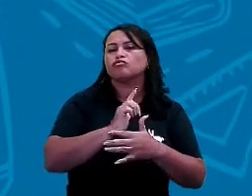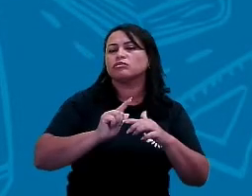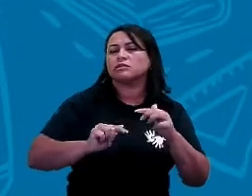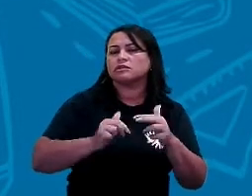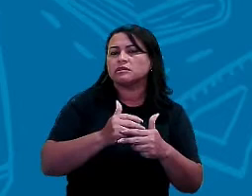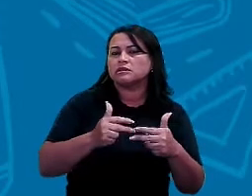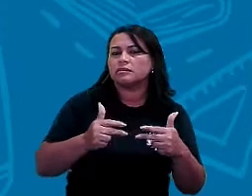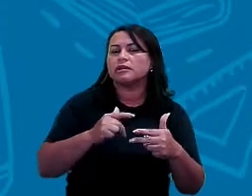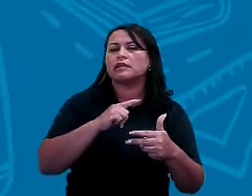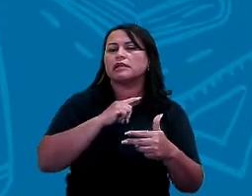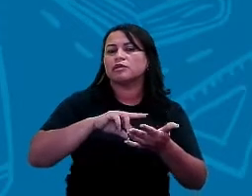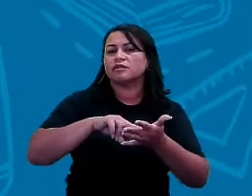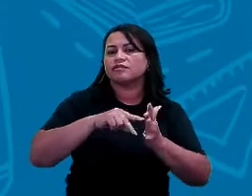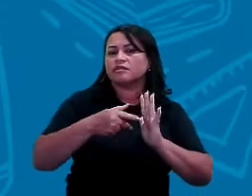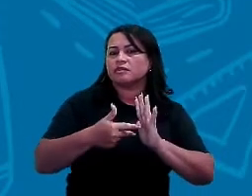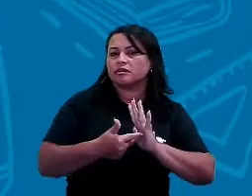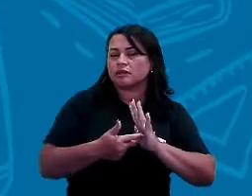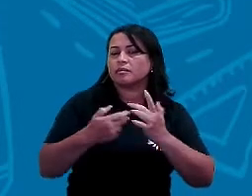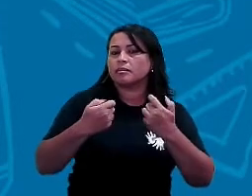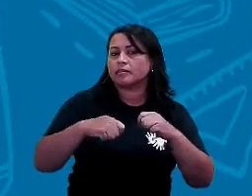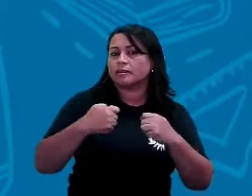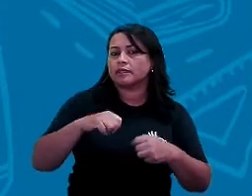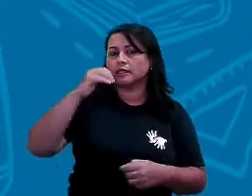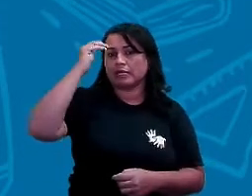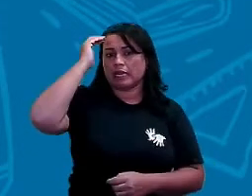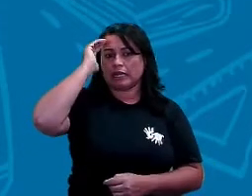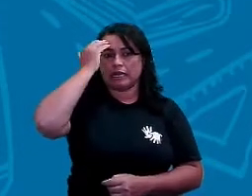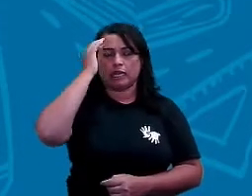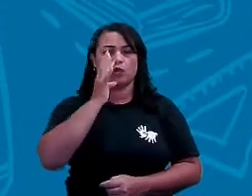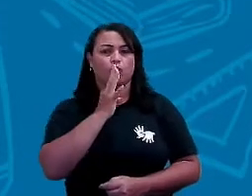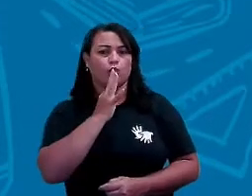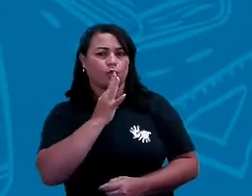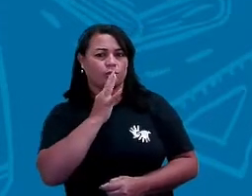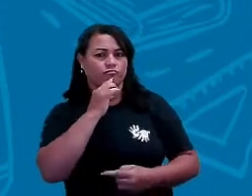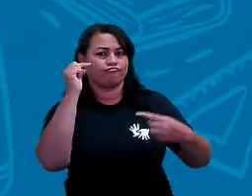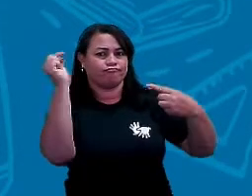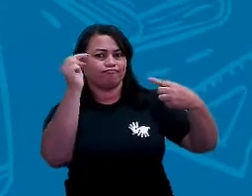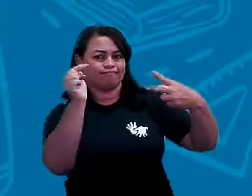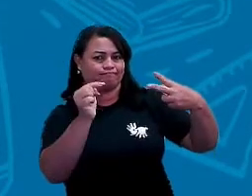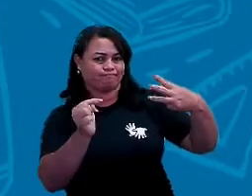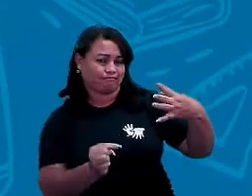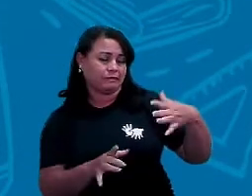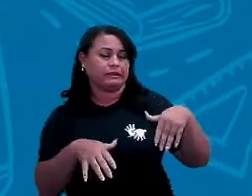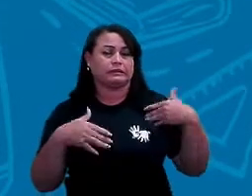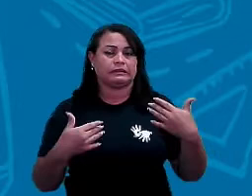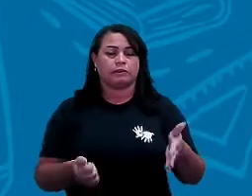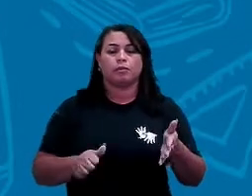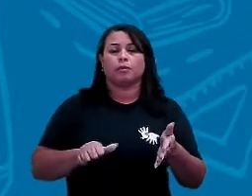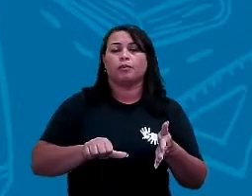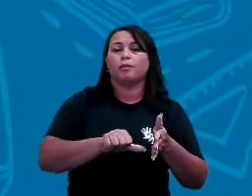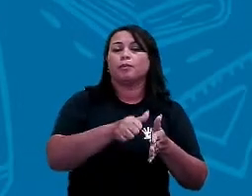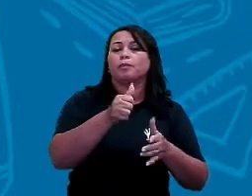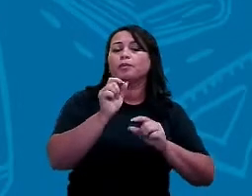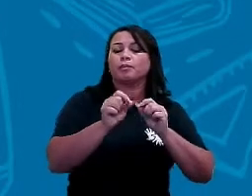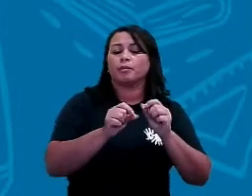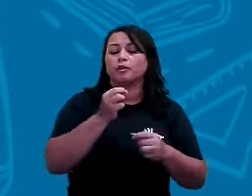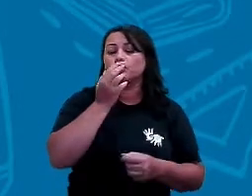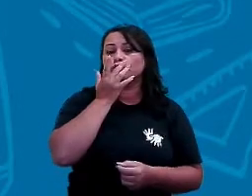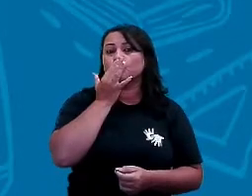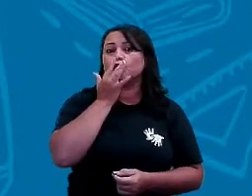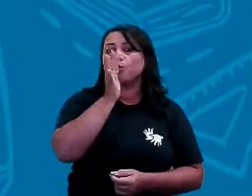seus significados e a gente precisa entender e conhecer esses elementos, tá? Então, primeiro, nós temos as